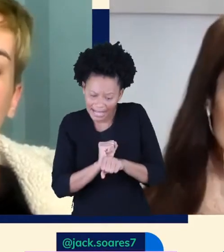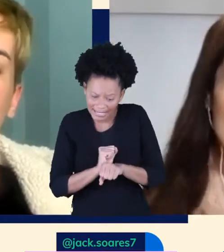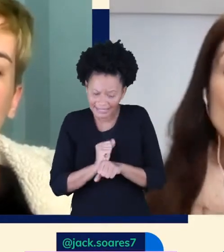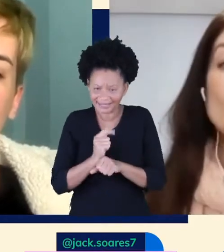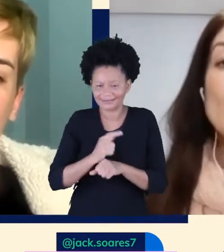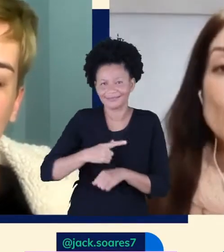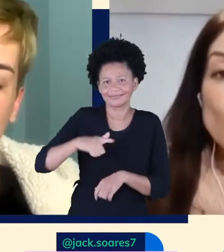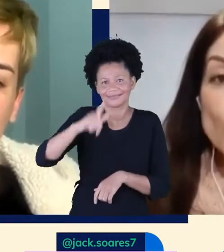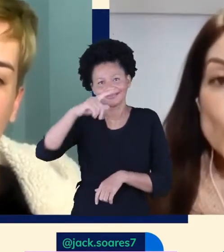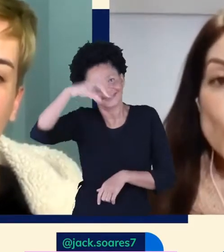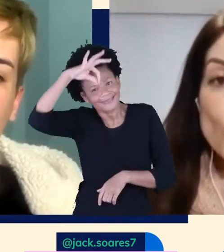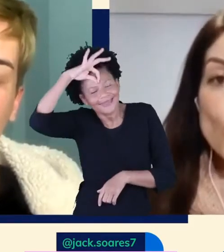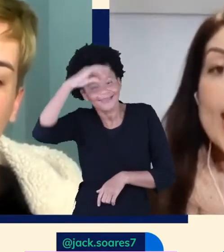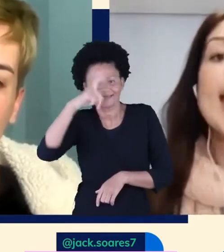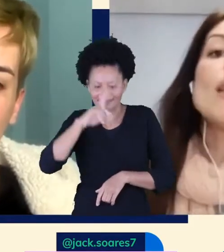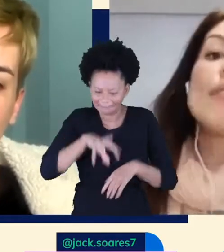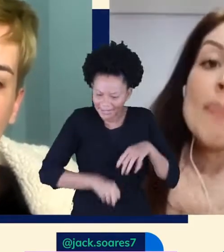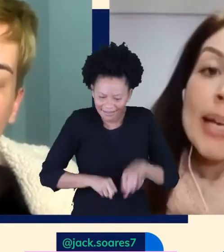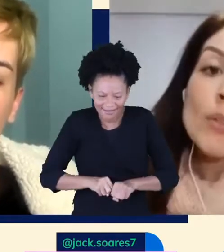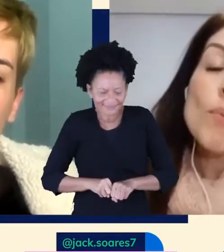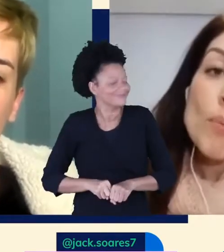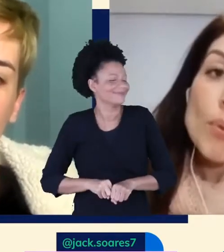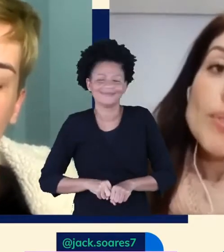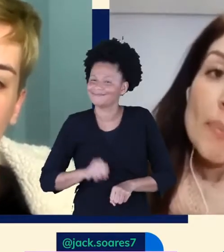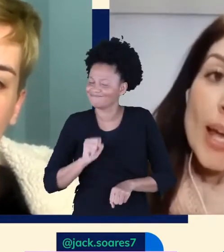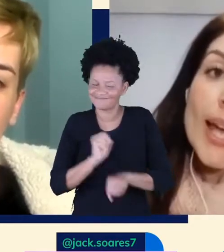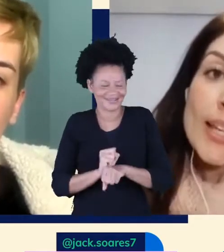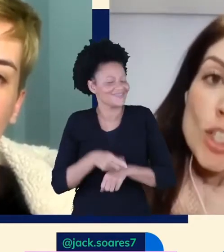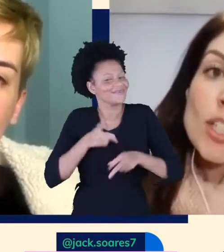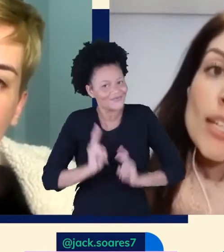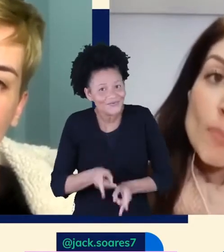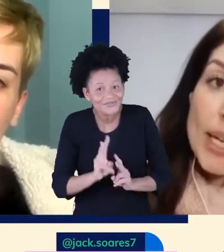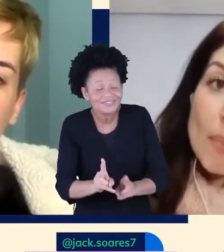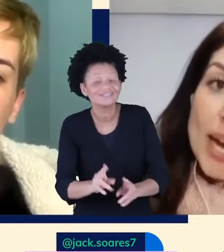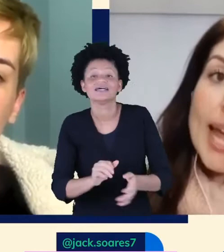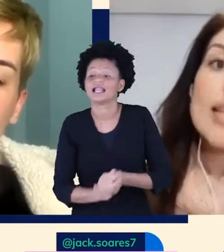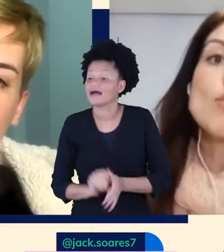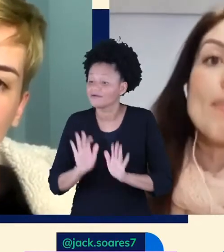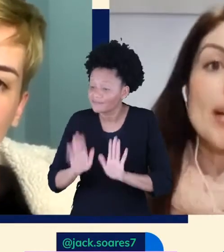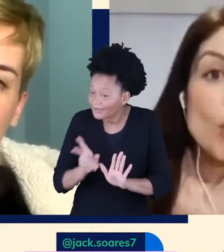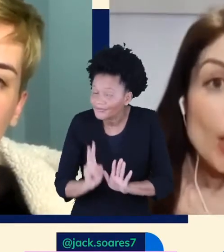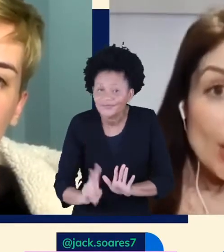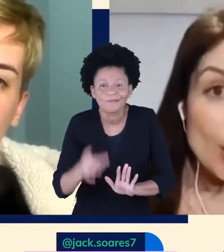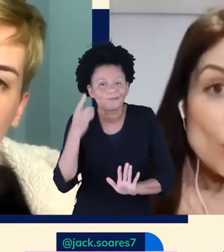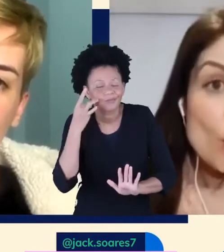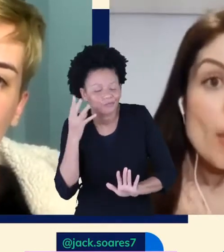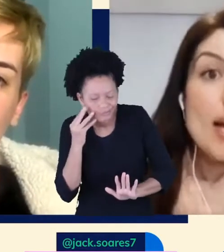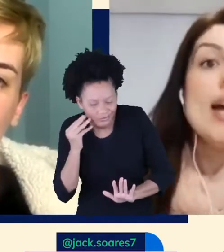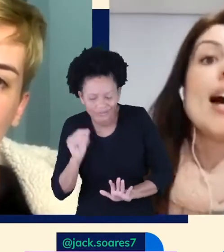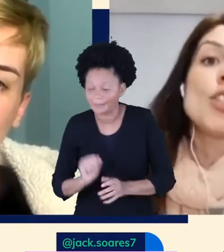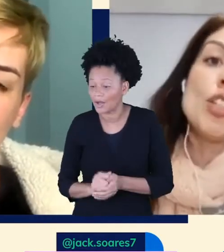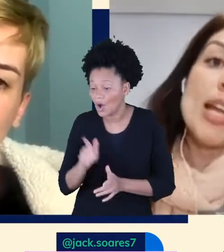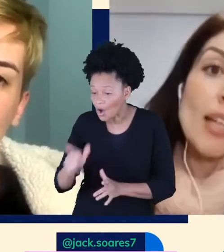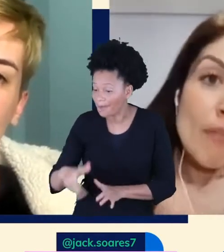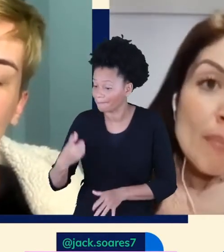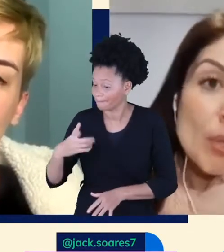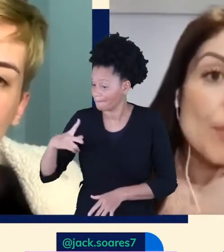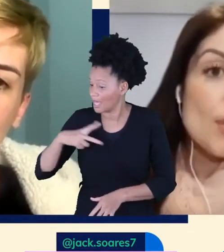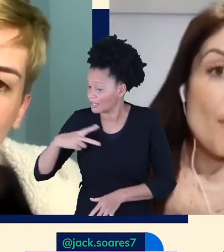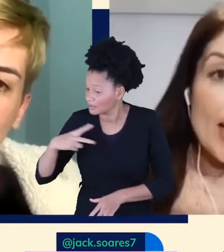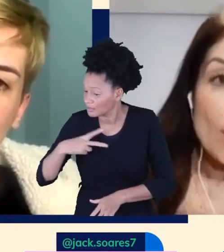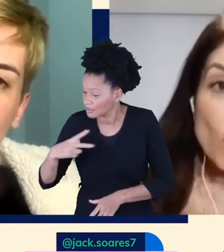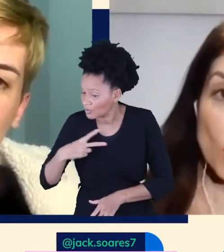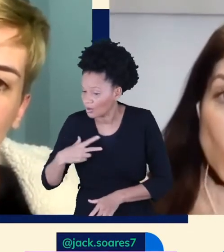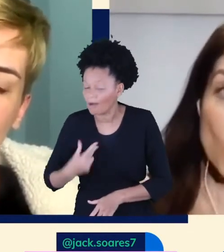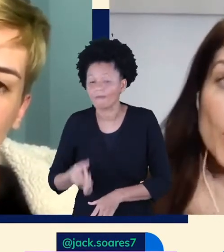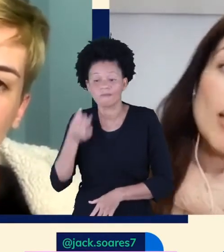Por quê? Porque é lúdico. Ela vai pegar no bumbum também, a gente tem que explicar para ela, é sua parte íntima, a gente tem que lavar a mão se